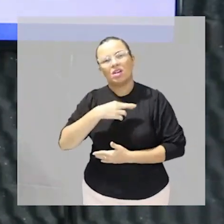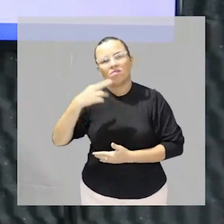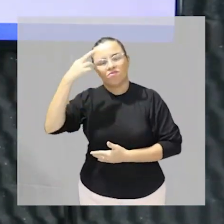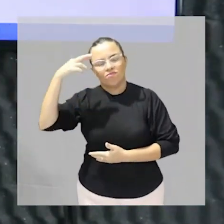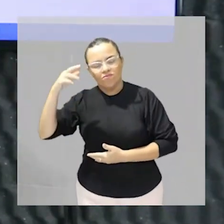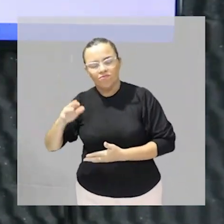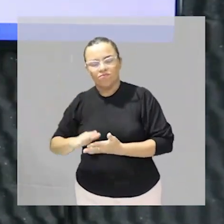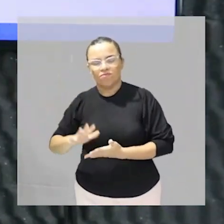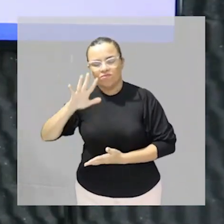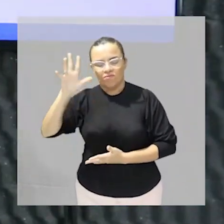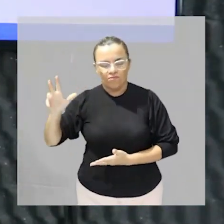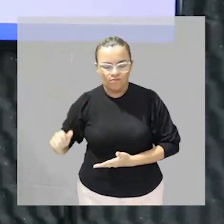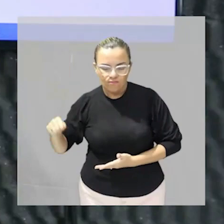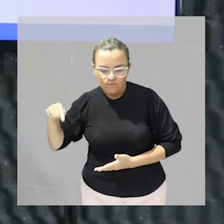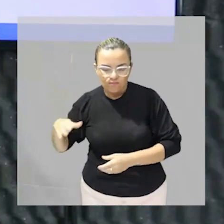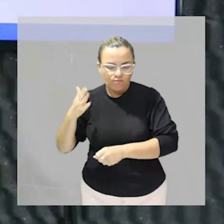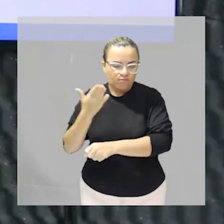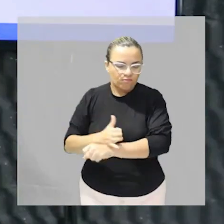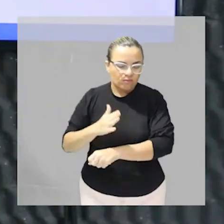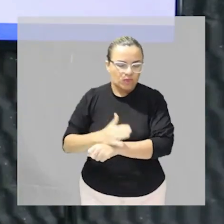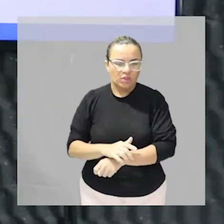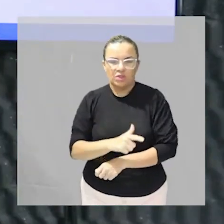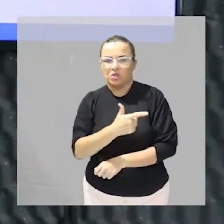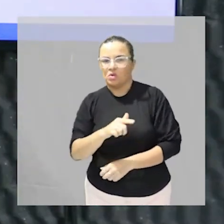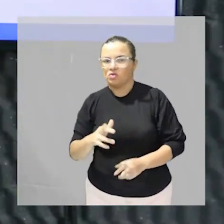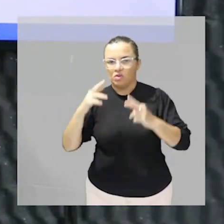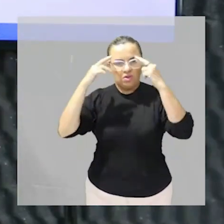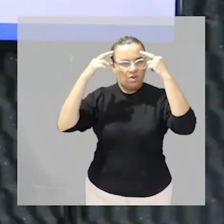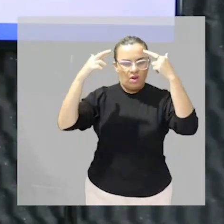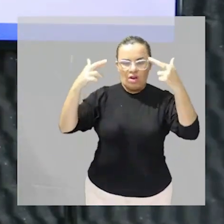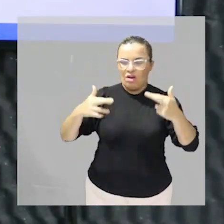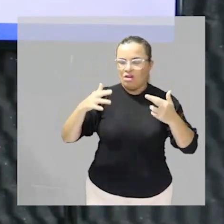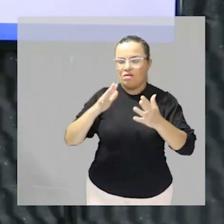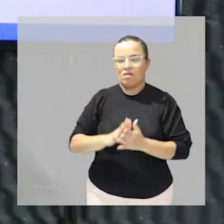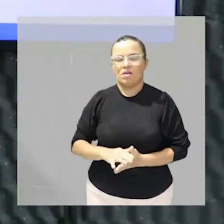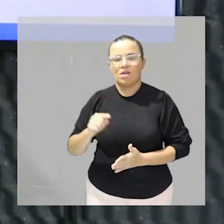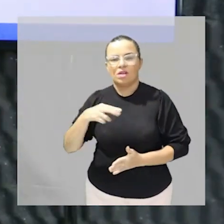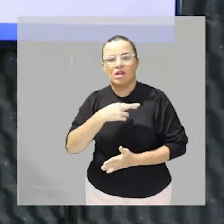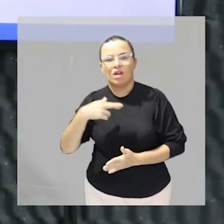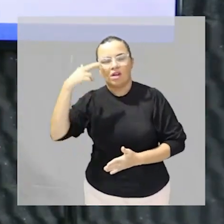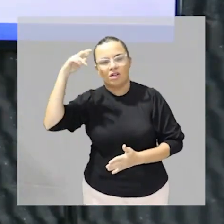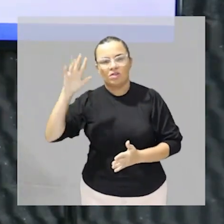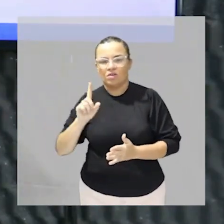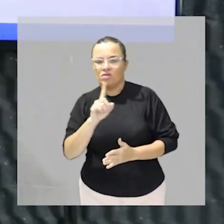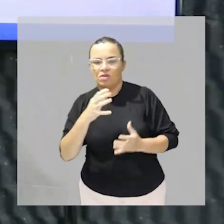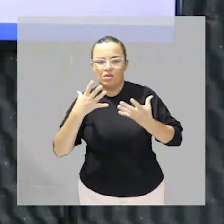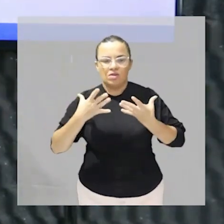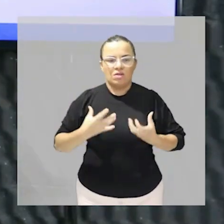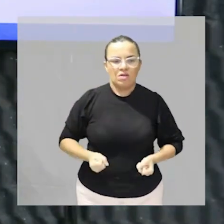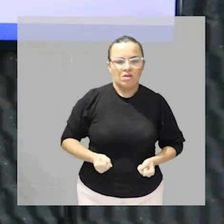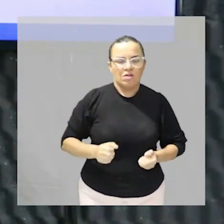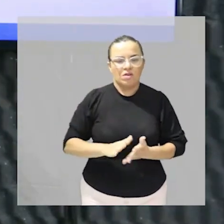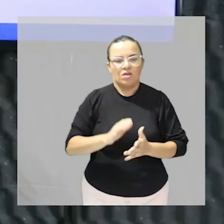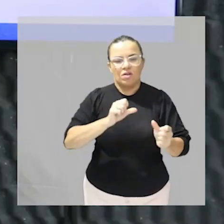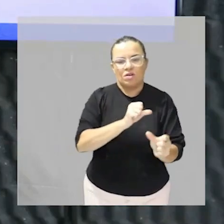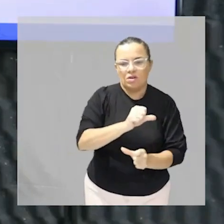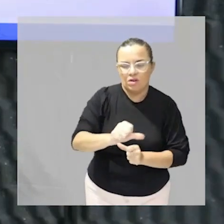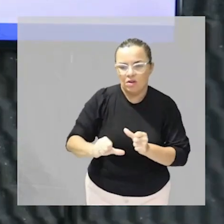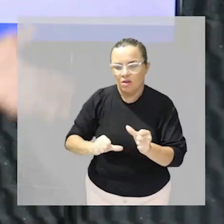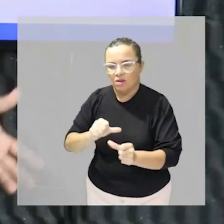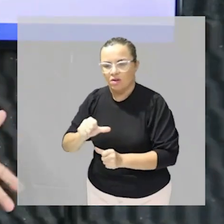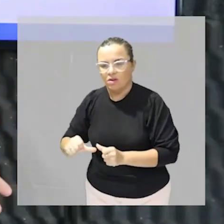as práticas da intolerância religiosa, já aqui, basicamente nessa fase de transição